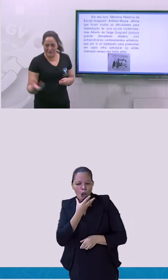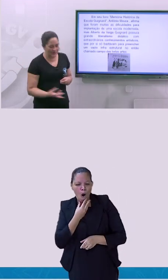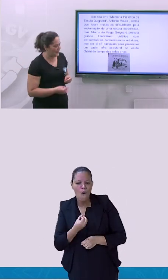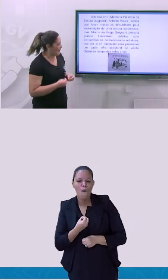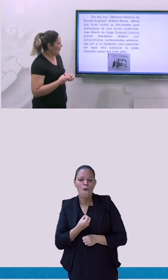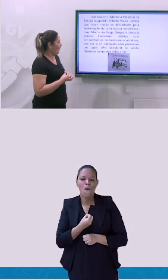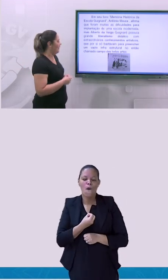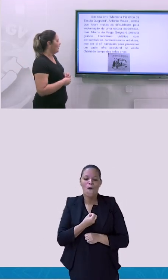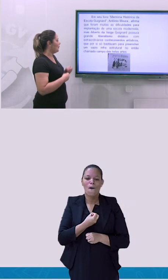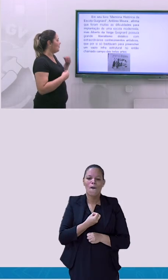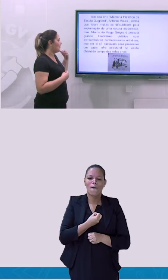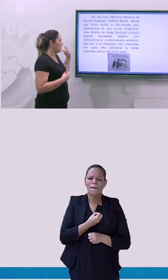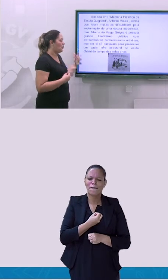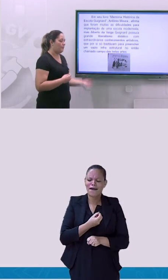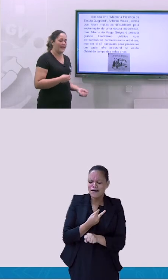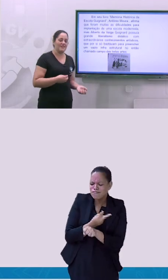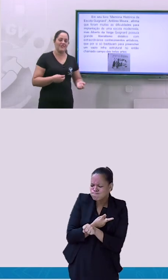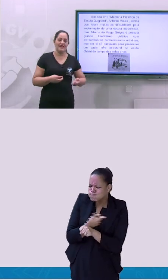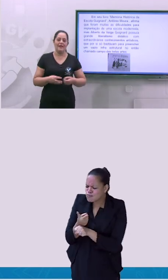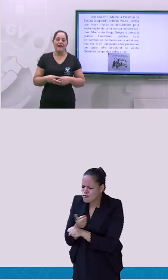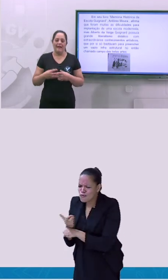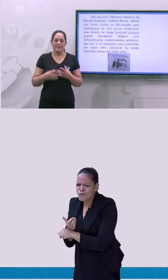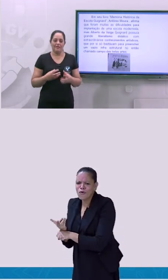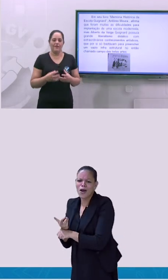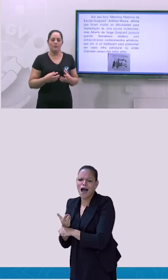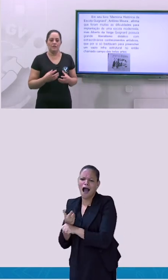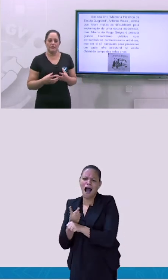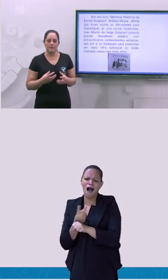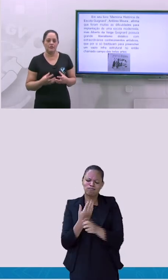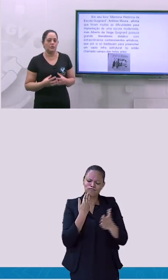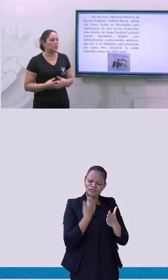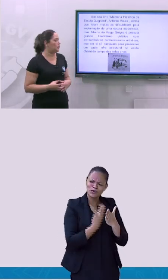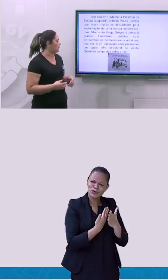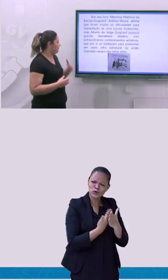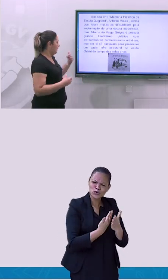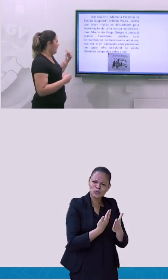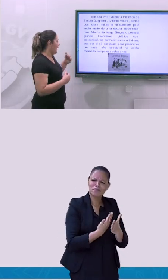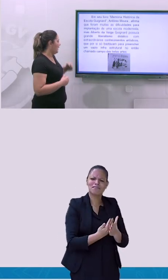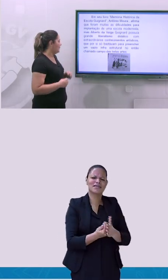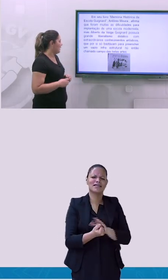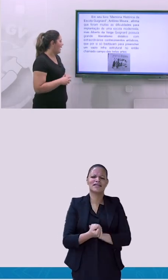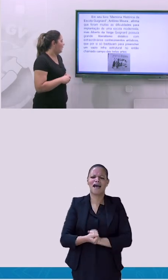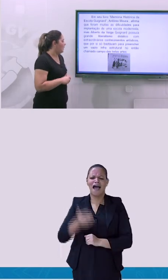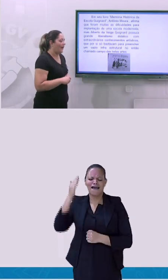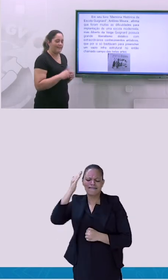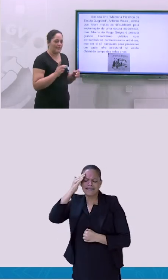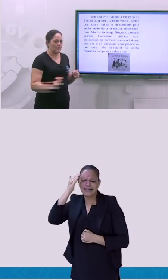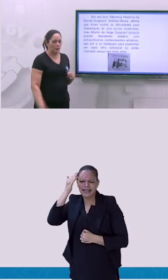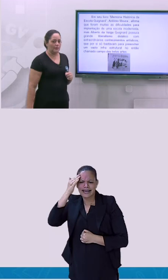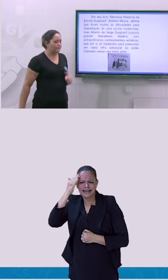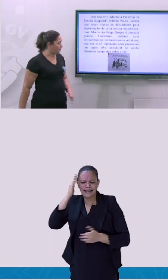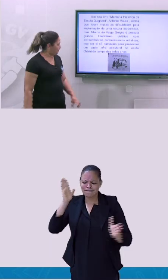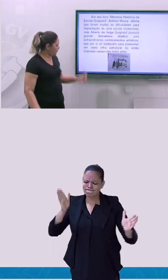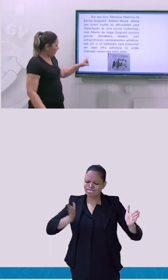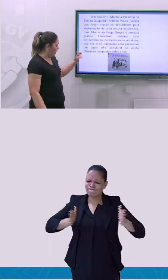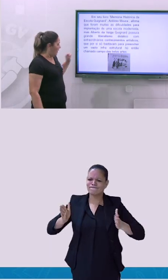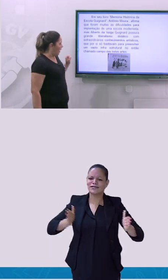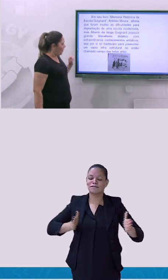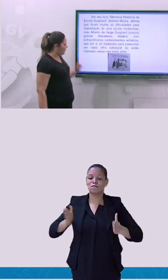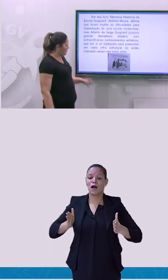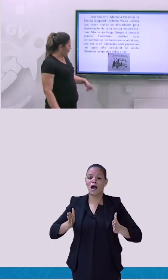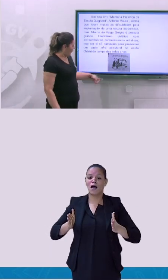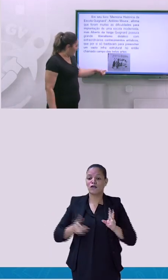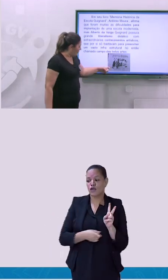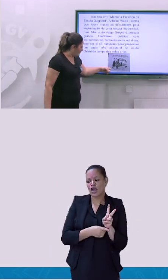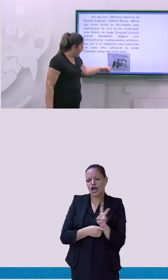era muito maior e ele conseguiu preencher essa falta de infraestrutura para realizar essa escola.